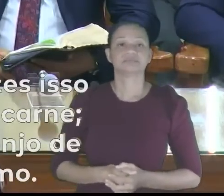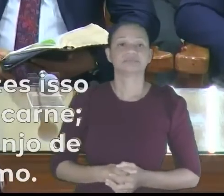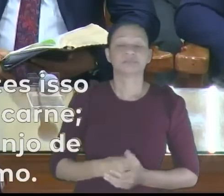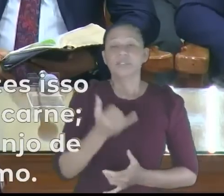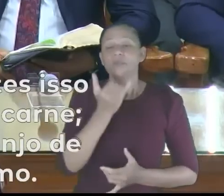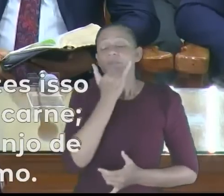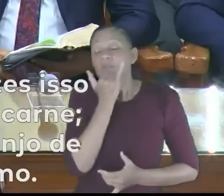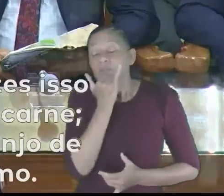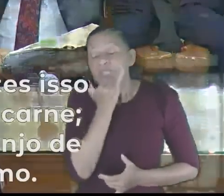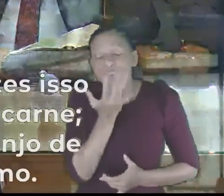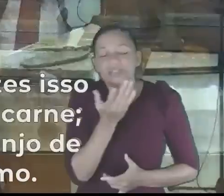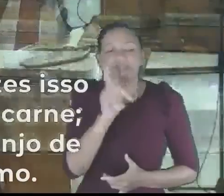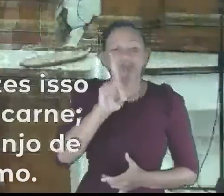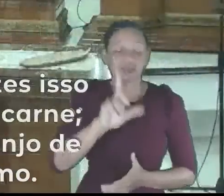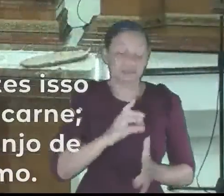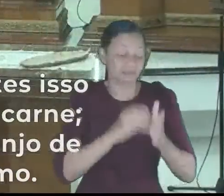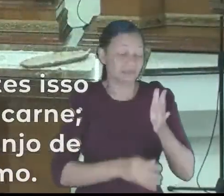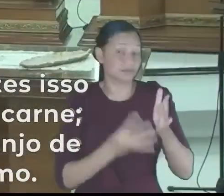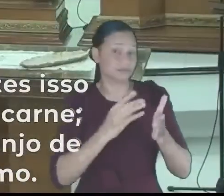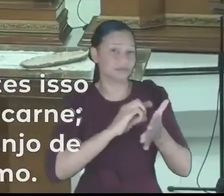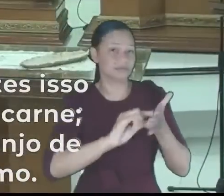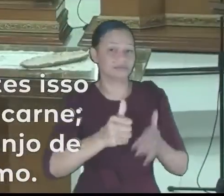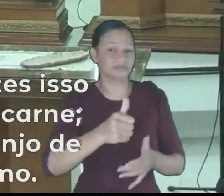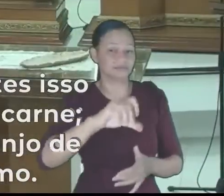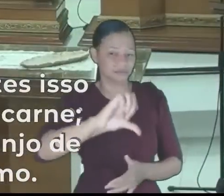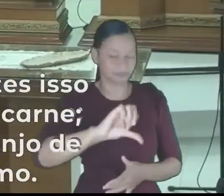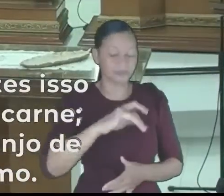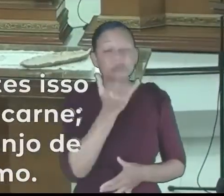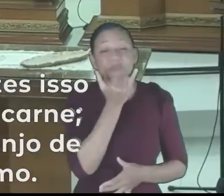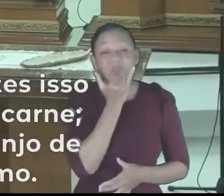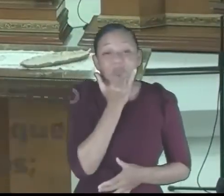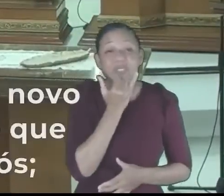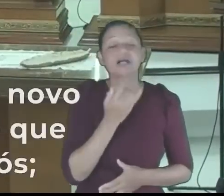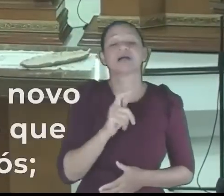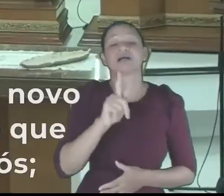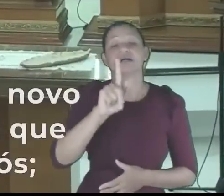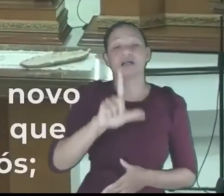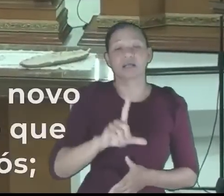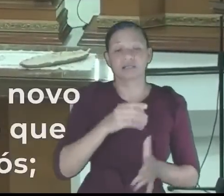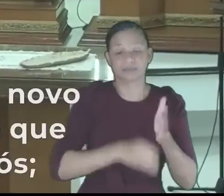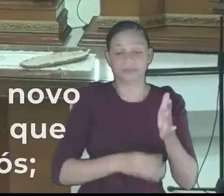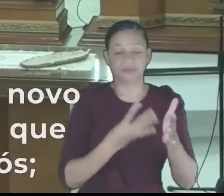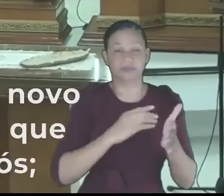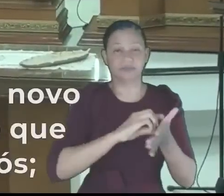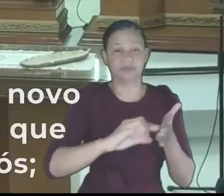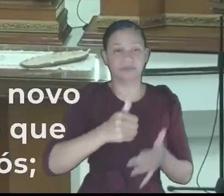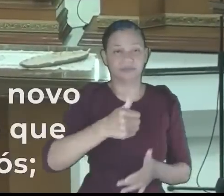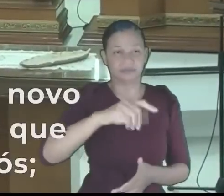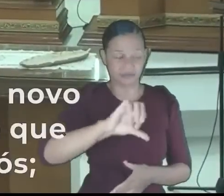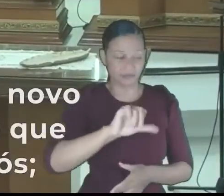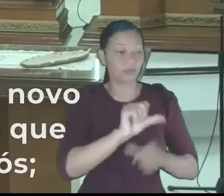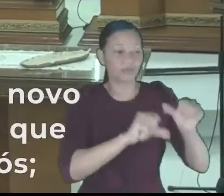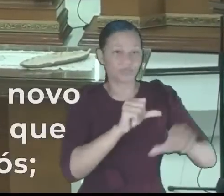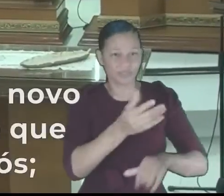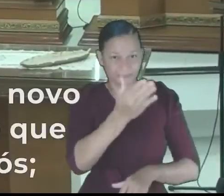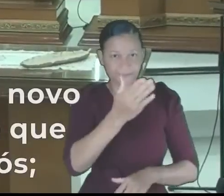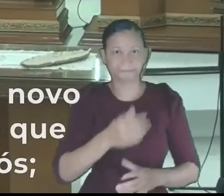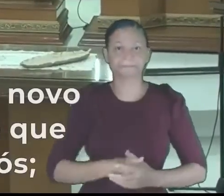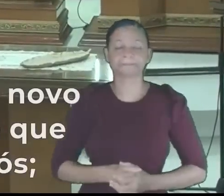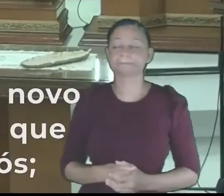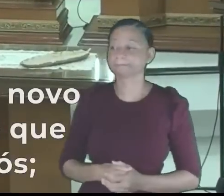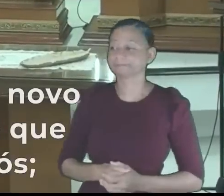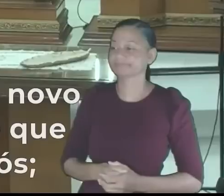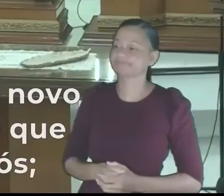Perdão, Gálatas 4:19. Desculpe-me. Perdão, Gálatas 4:19. Ajeita aí. Glória a Deus.